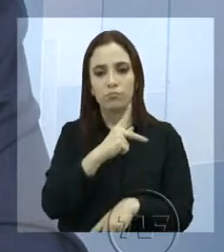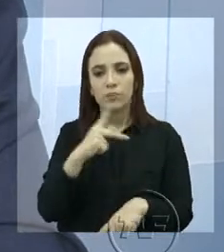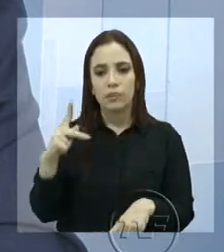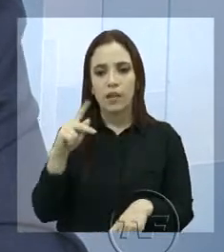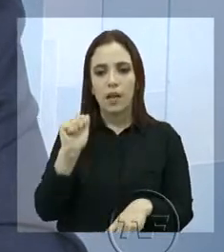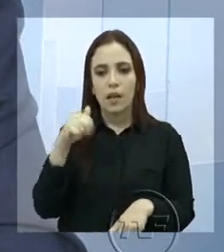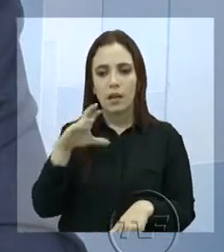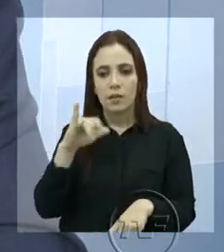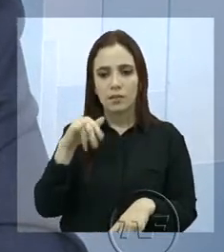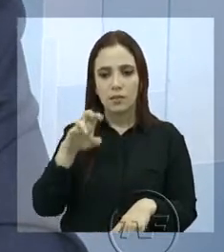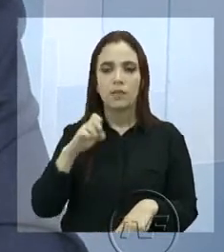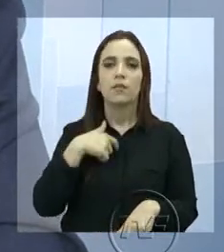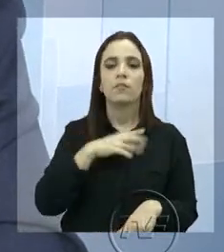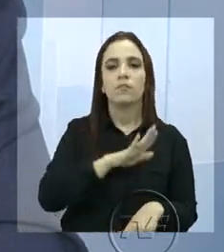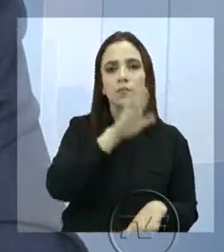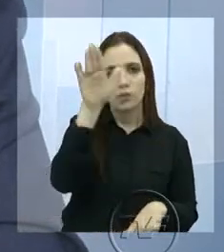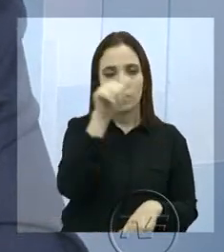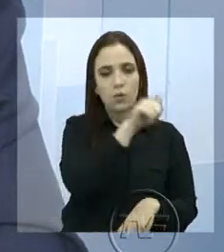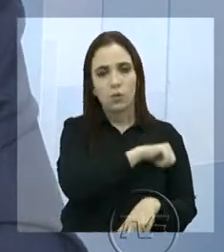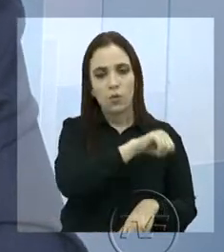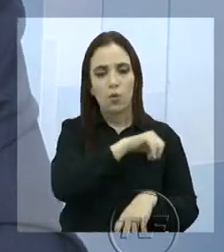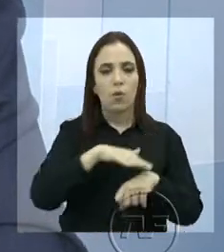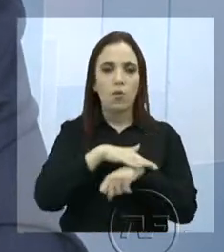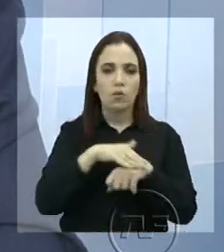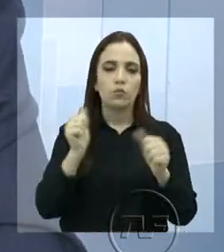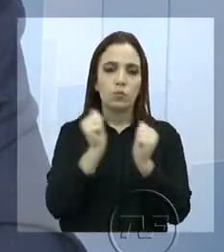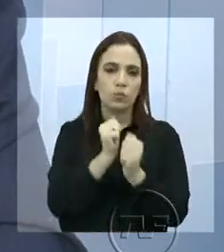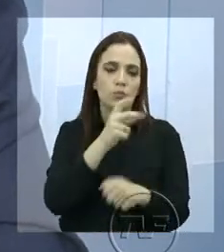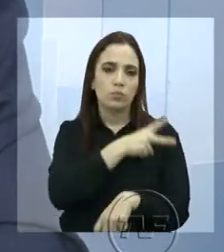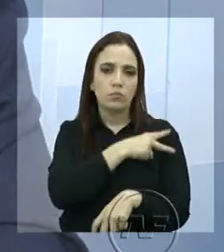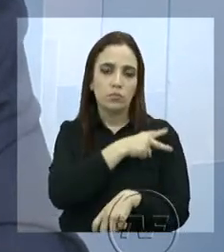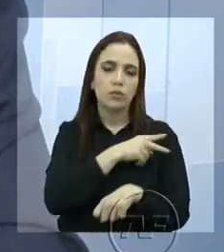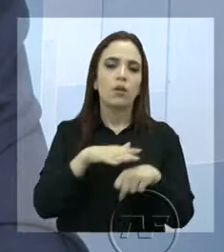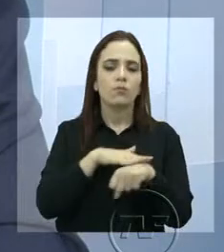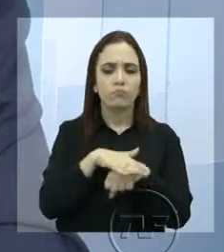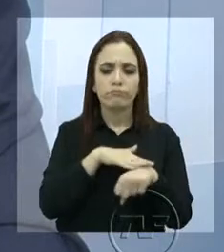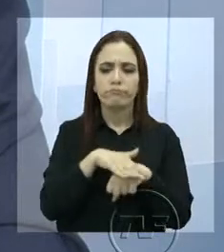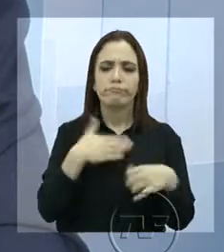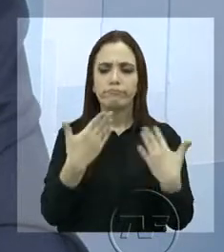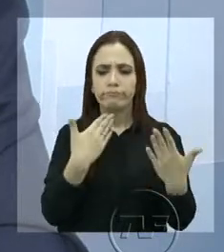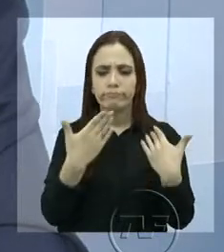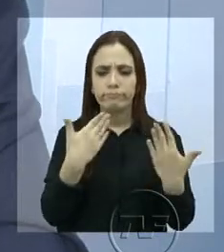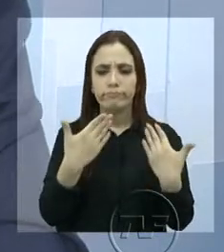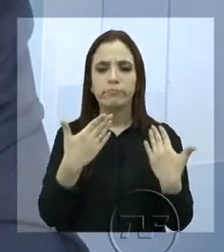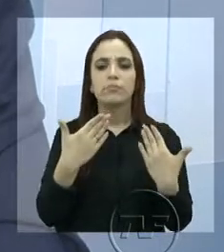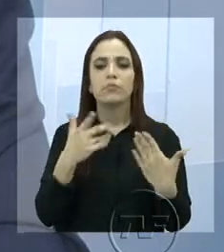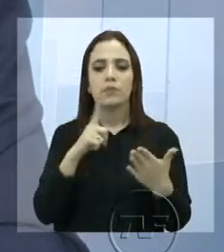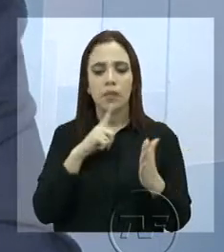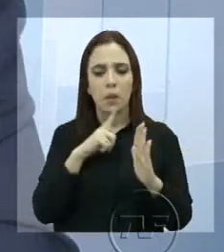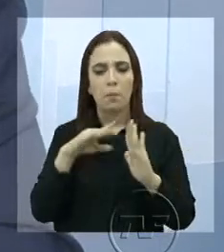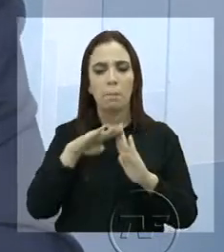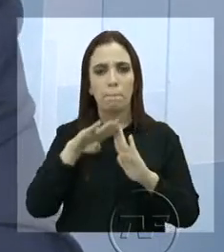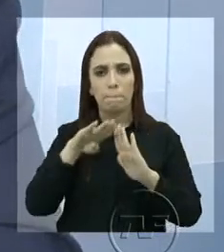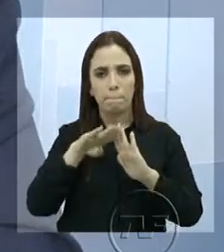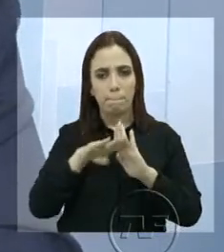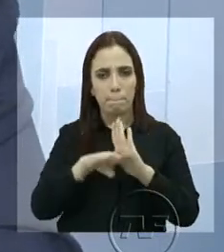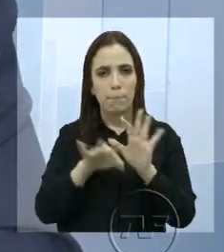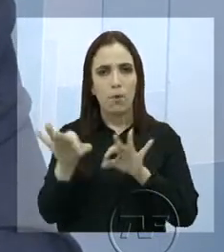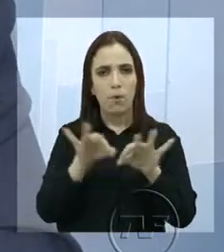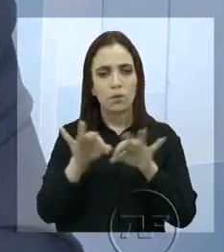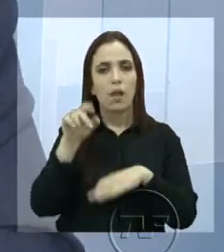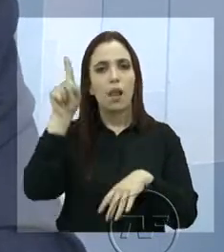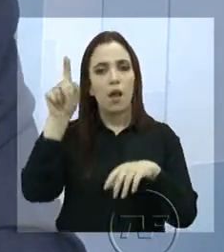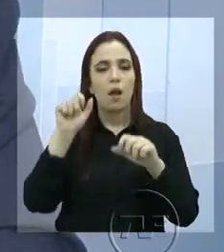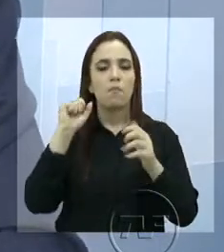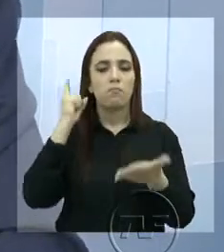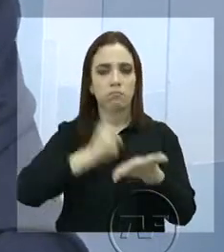da Ancine, fomos até o Rio de Janeiro junto com o Capitão Wagner e foi realmente feita uma agenda também em Brasília